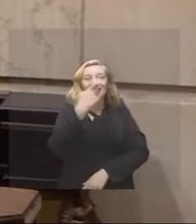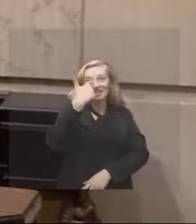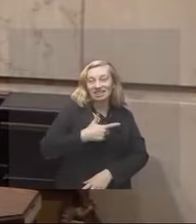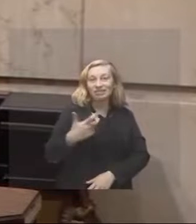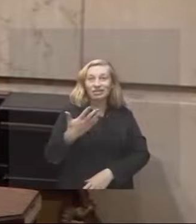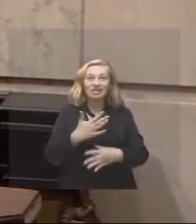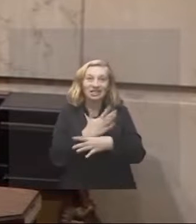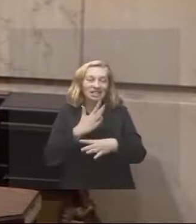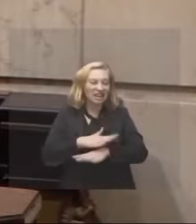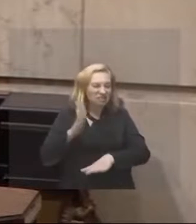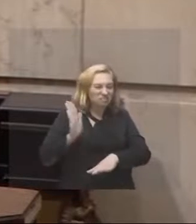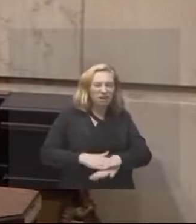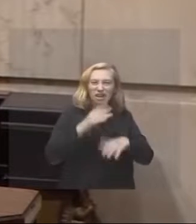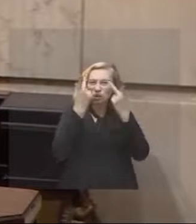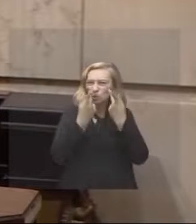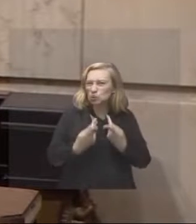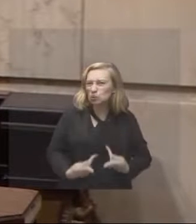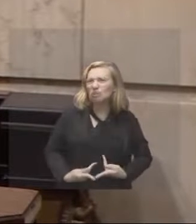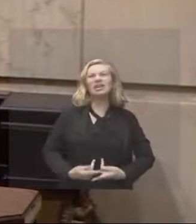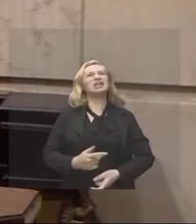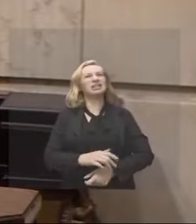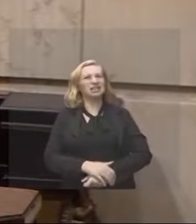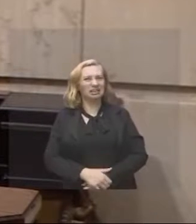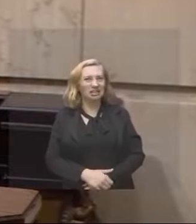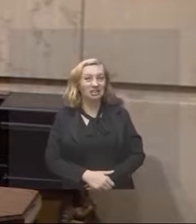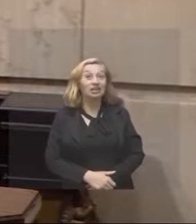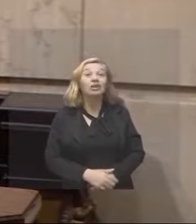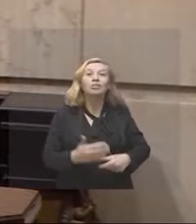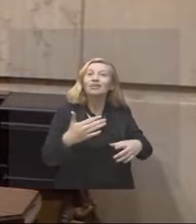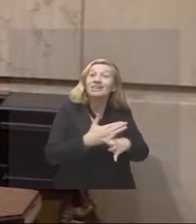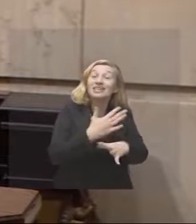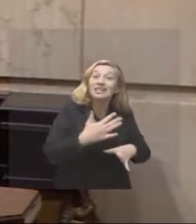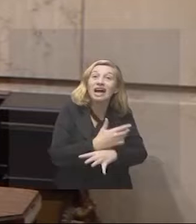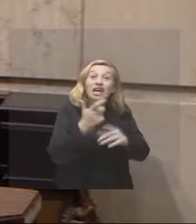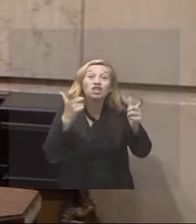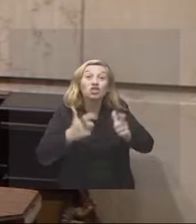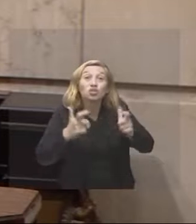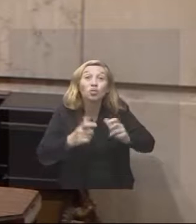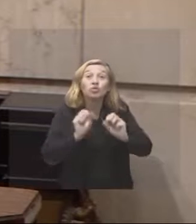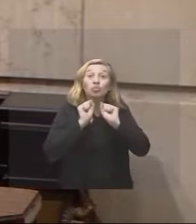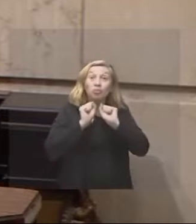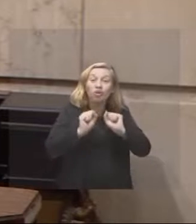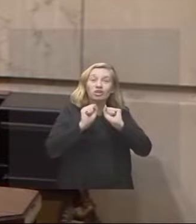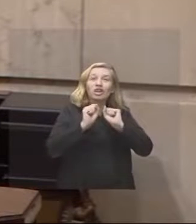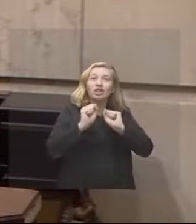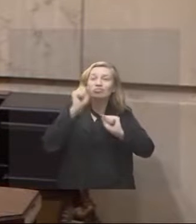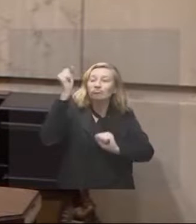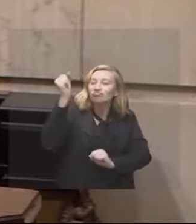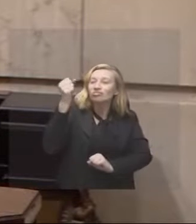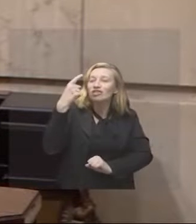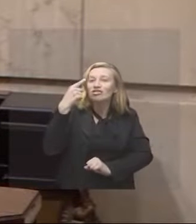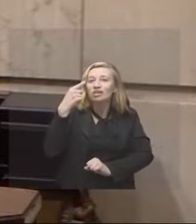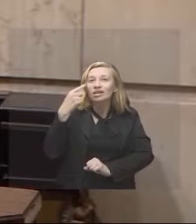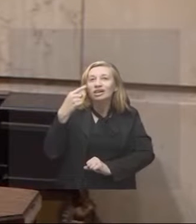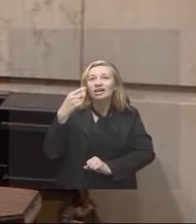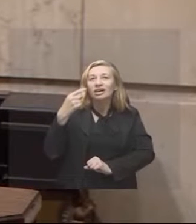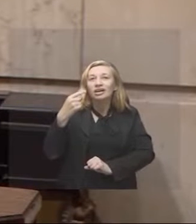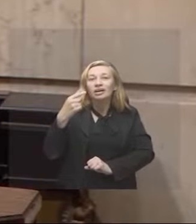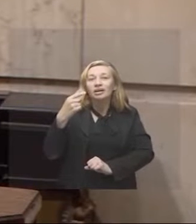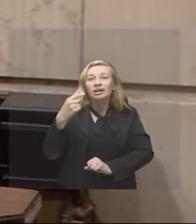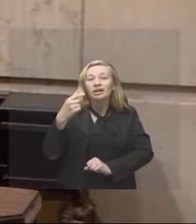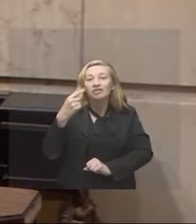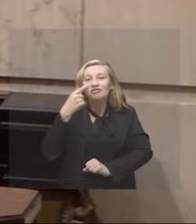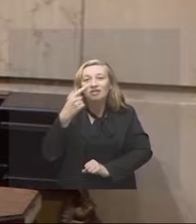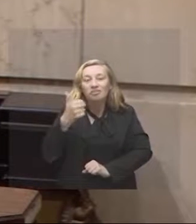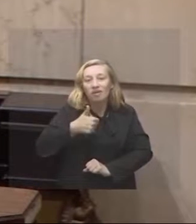cidade mais humana, uma cidade onde podemos respirar melhor. Viva a